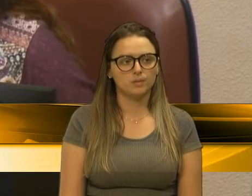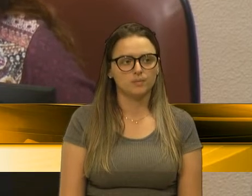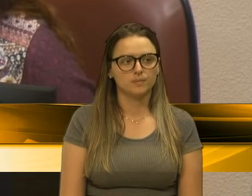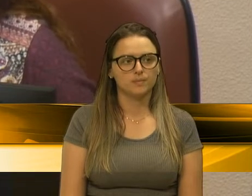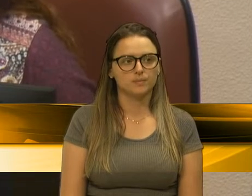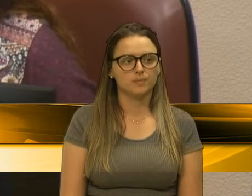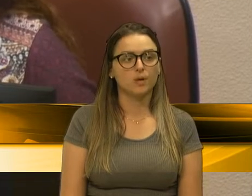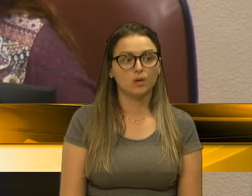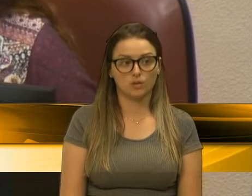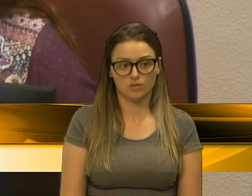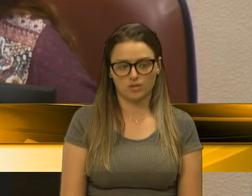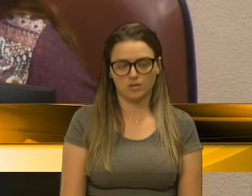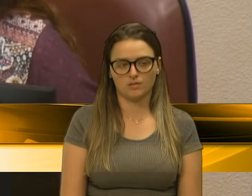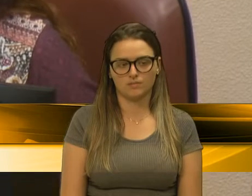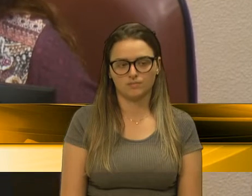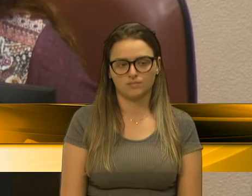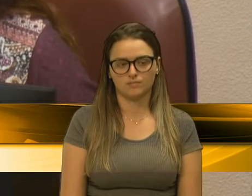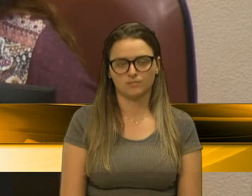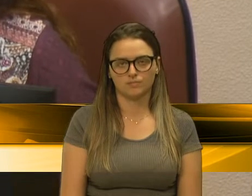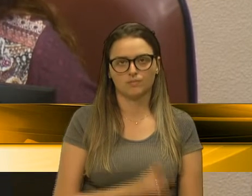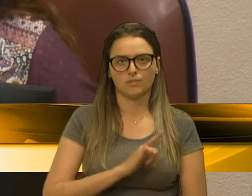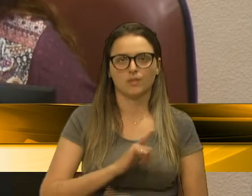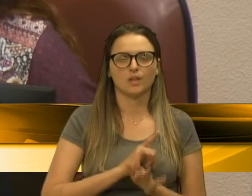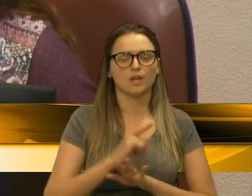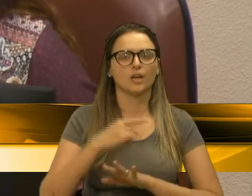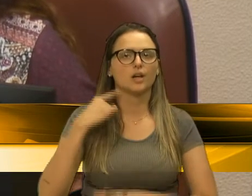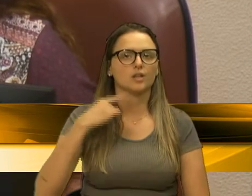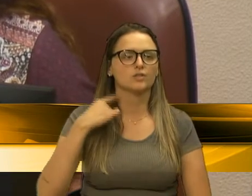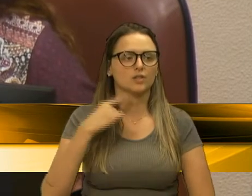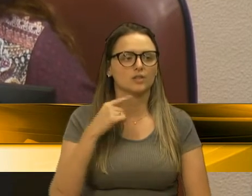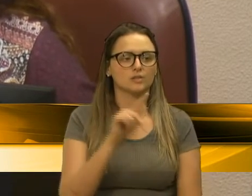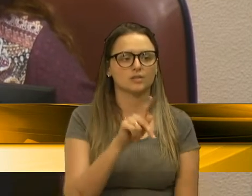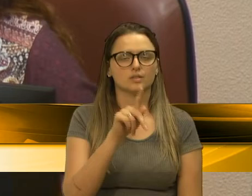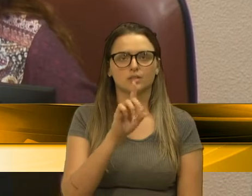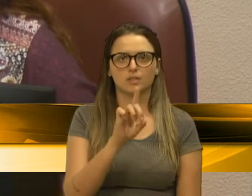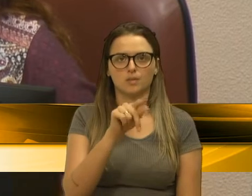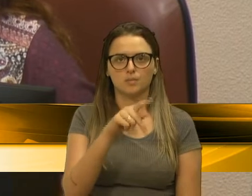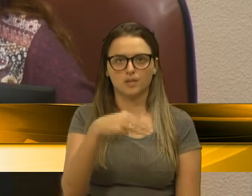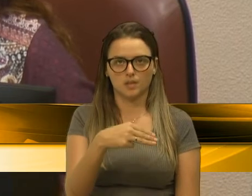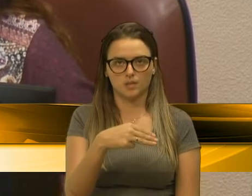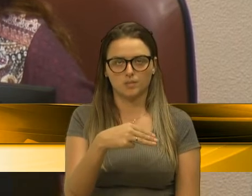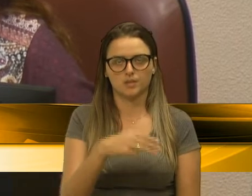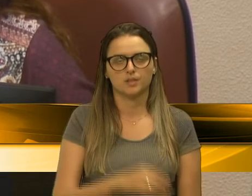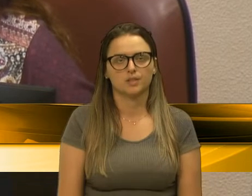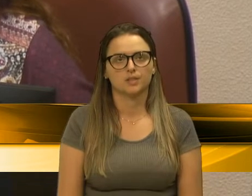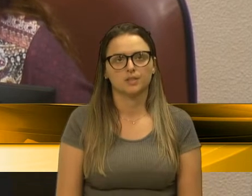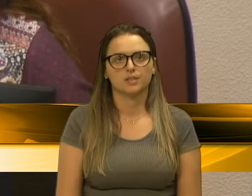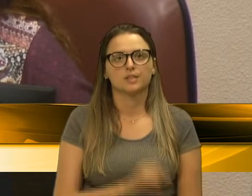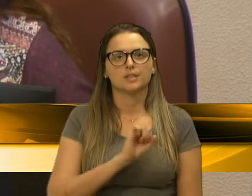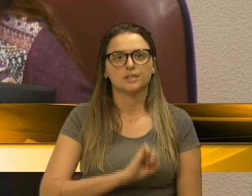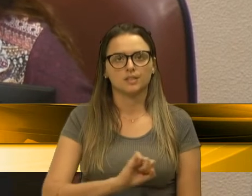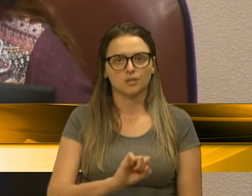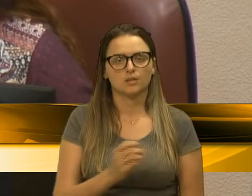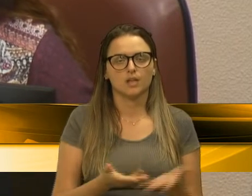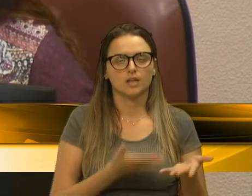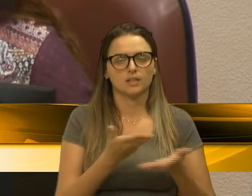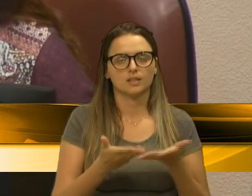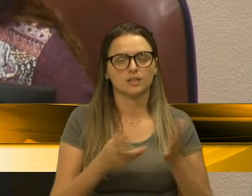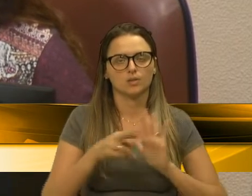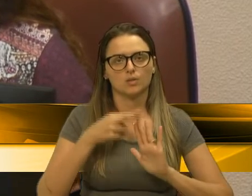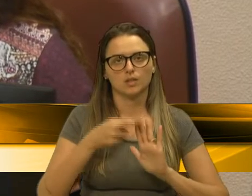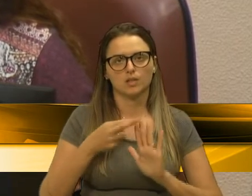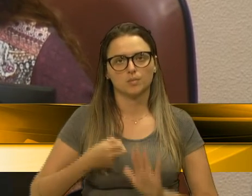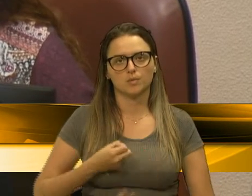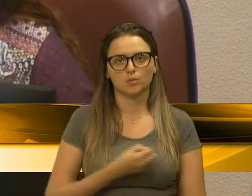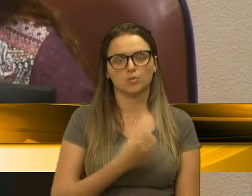Ofício. A Borba, Pause e Perim Advogados, DPM, Porto Alegre. Prezados senhores, atendendo ao